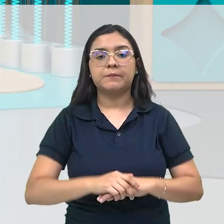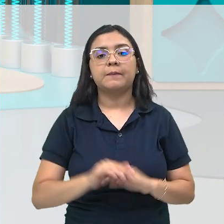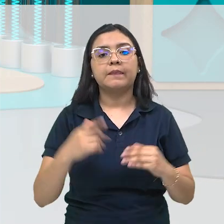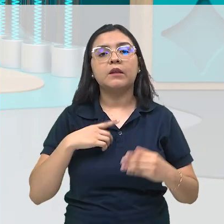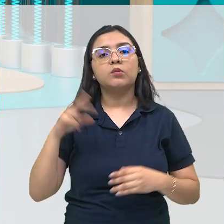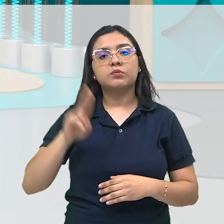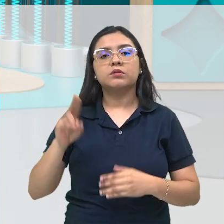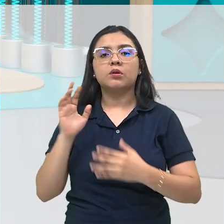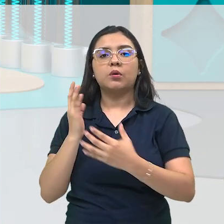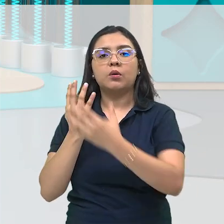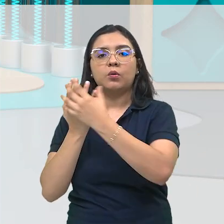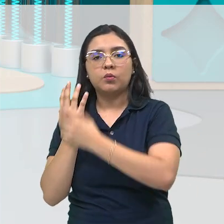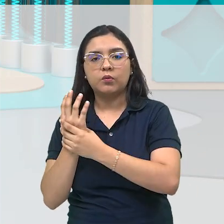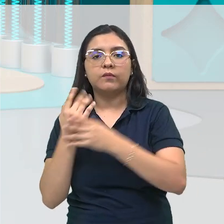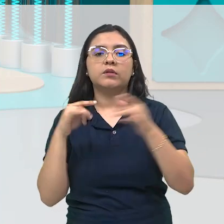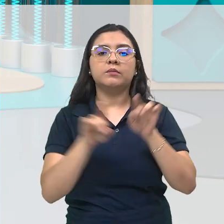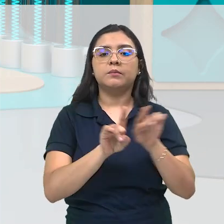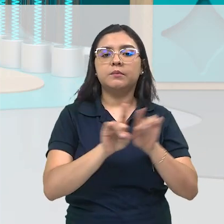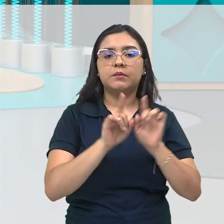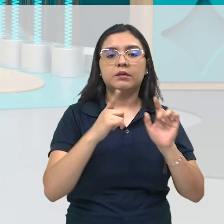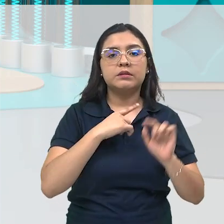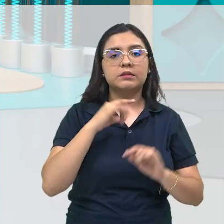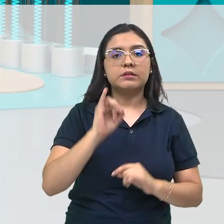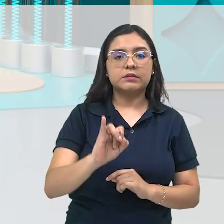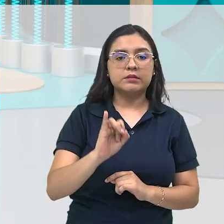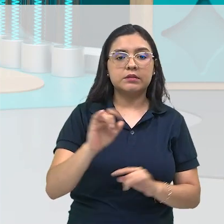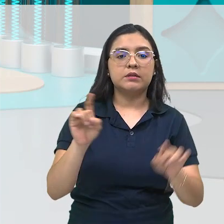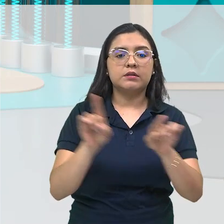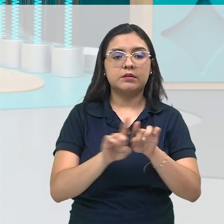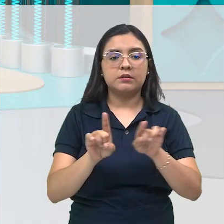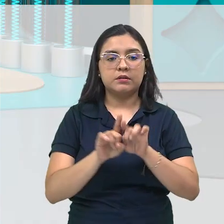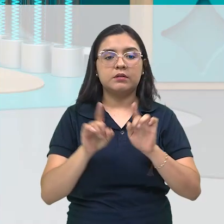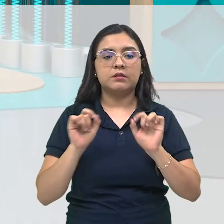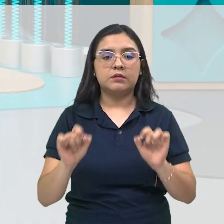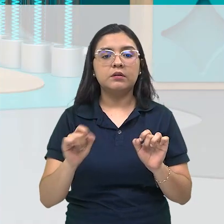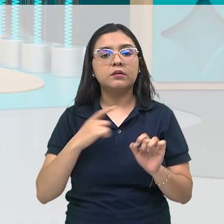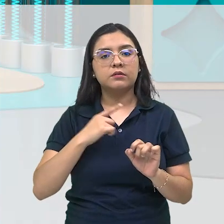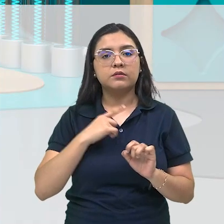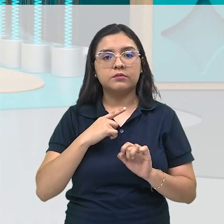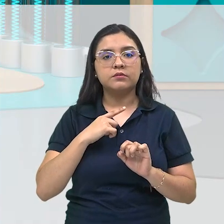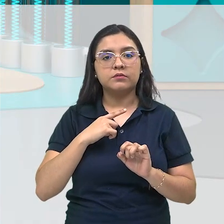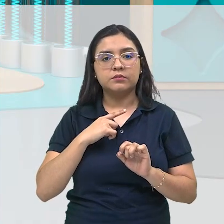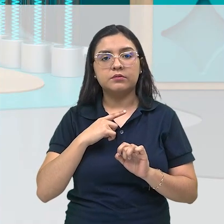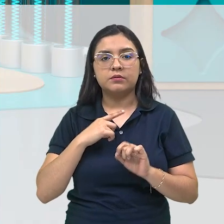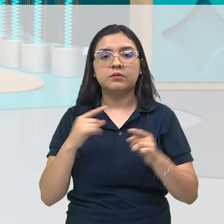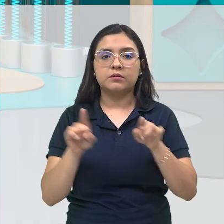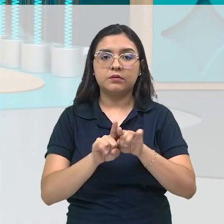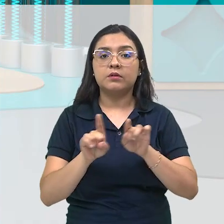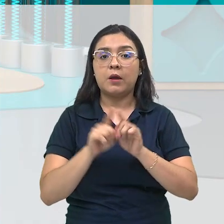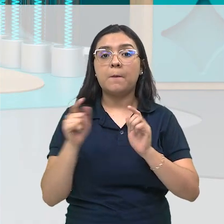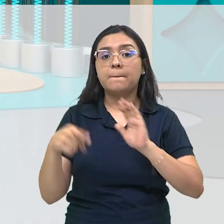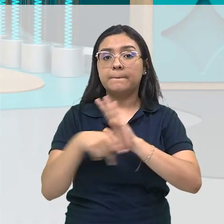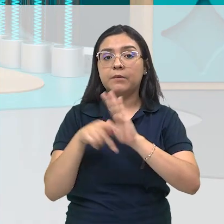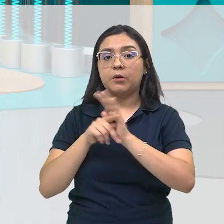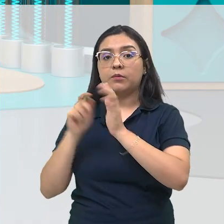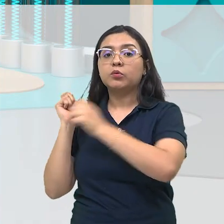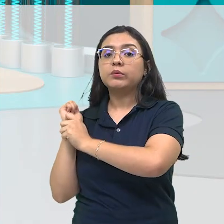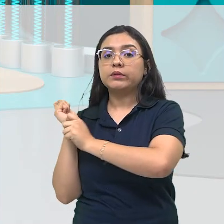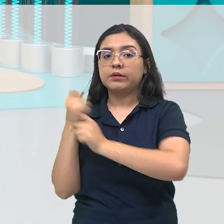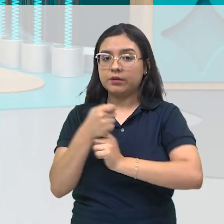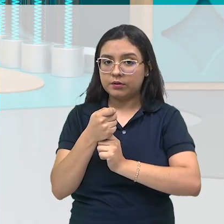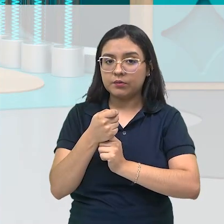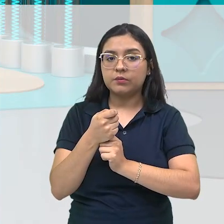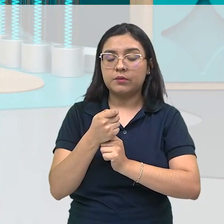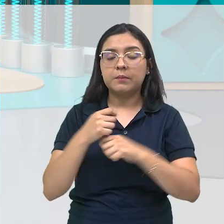bola são do mesmo time. Se a bola for acertada pelo rebatedor, que é o do taco, então